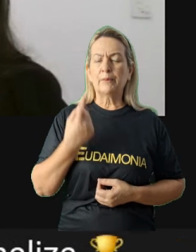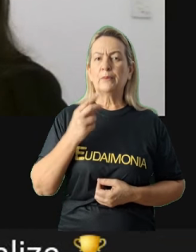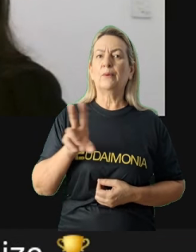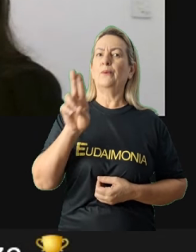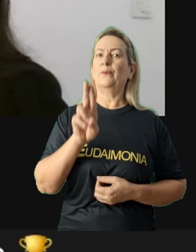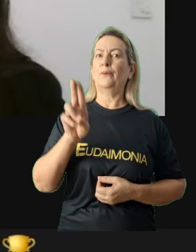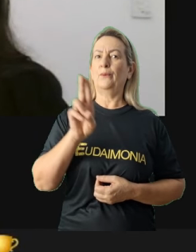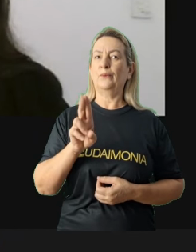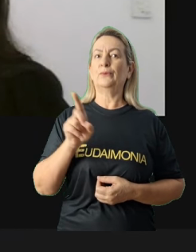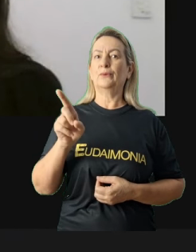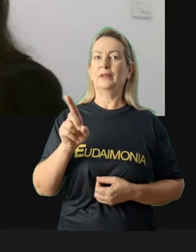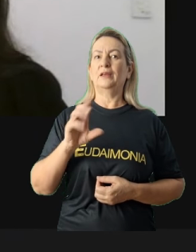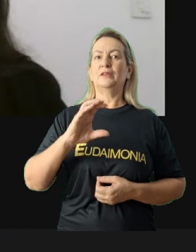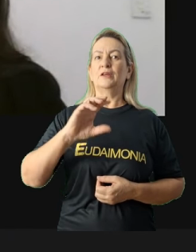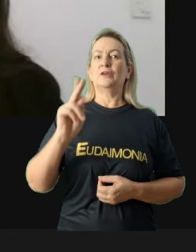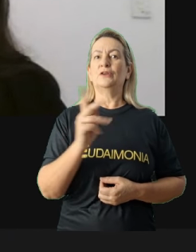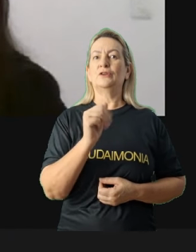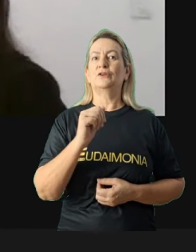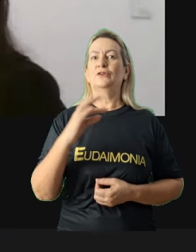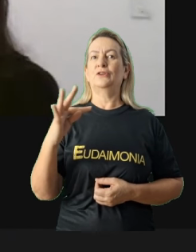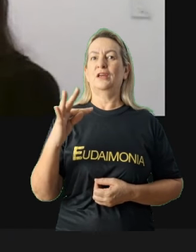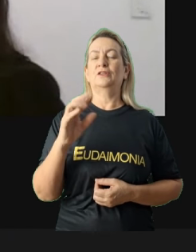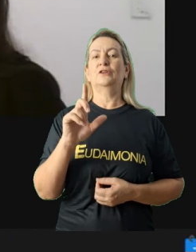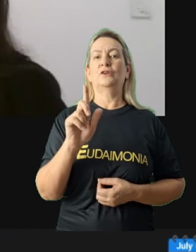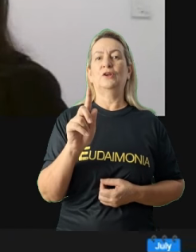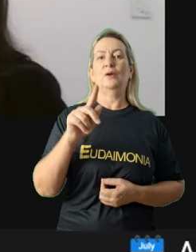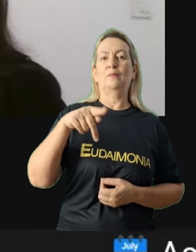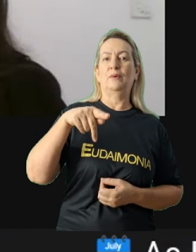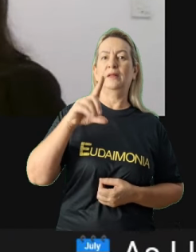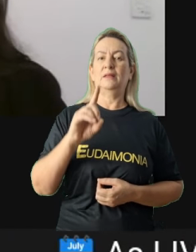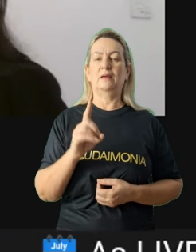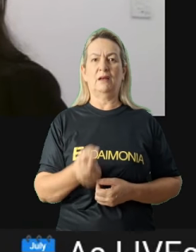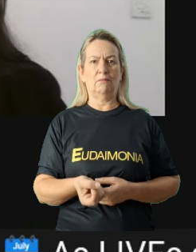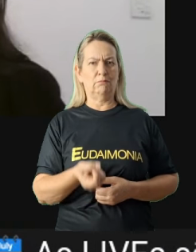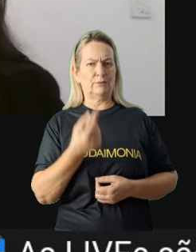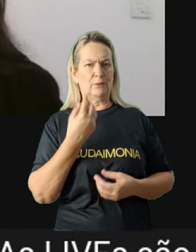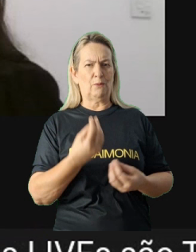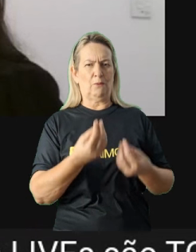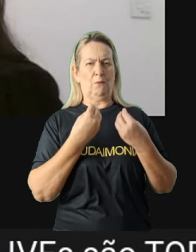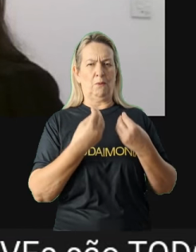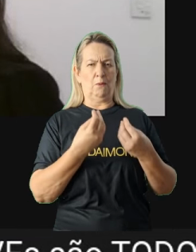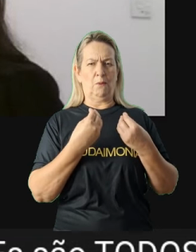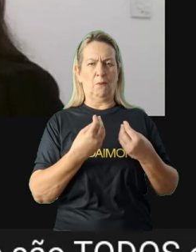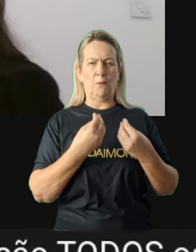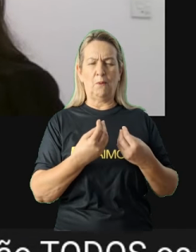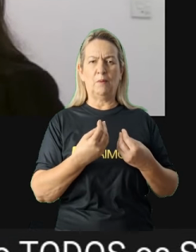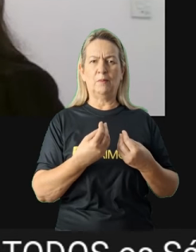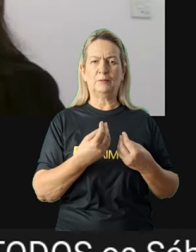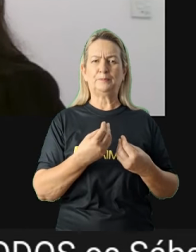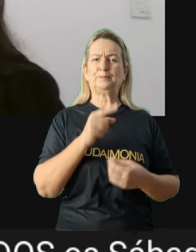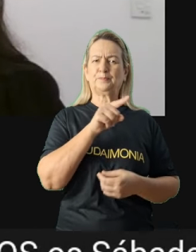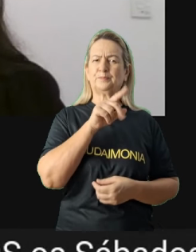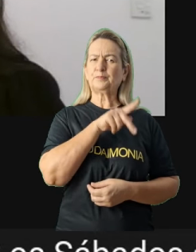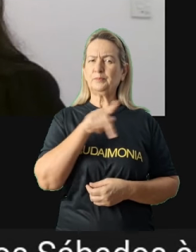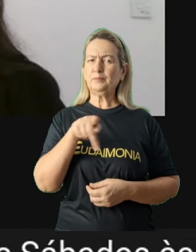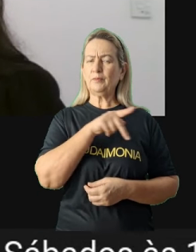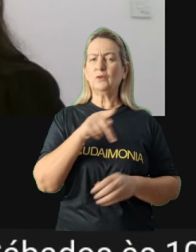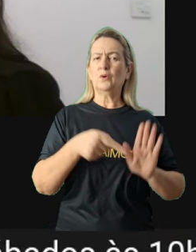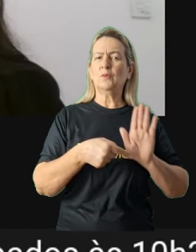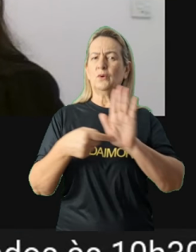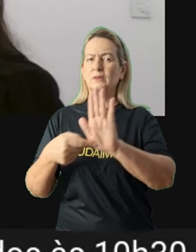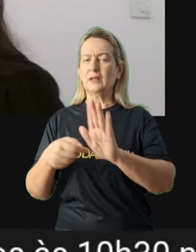tá? A utilização do Chat GPT. De repente você está aí pensando, poxa vida, hein? Que papelão, professor Paulo. Você vem aqui